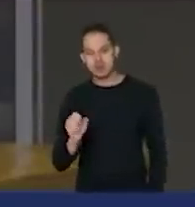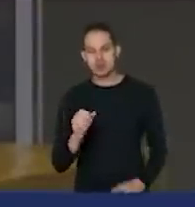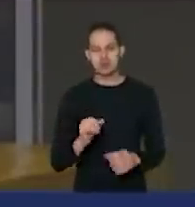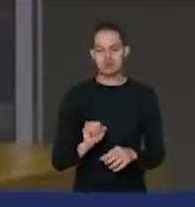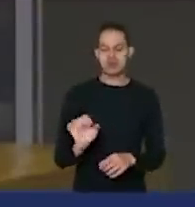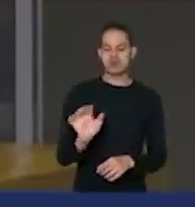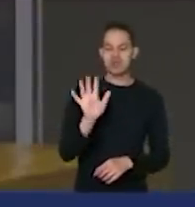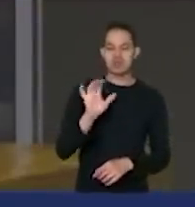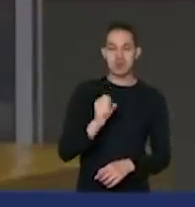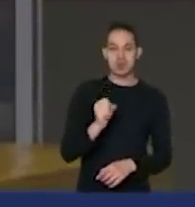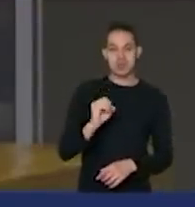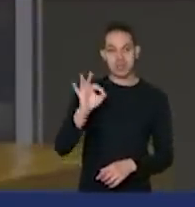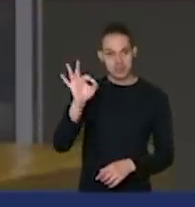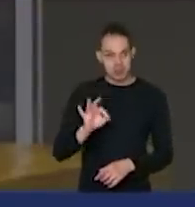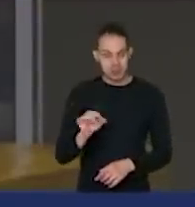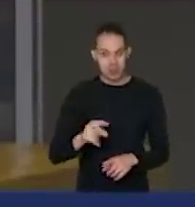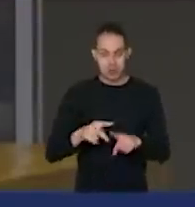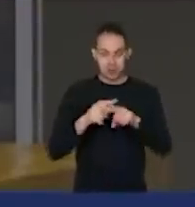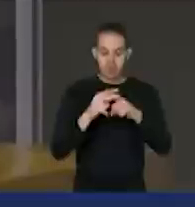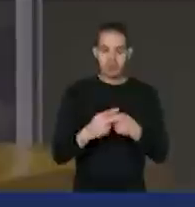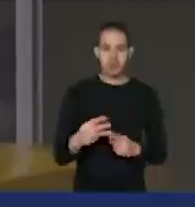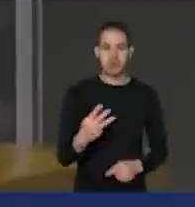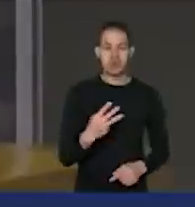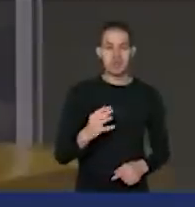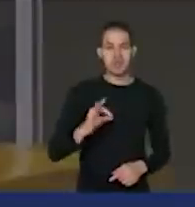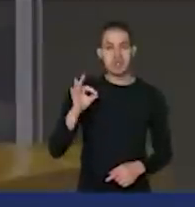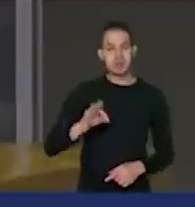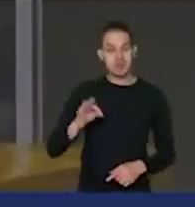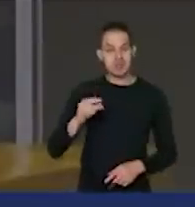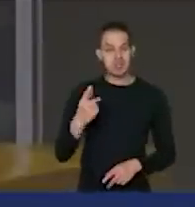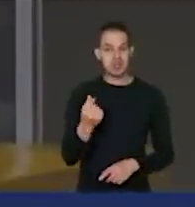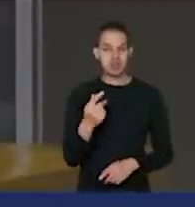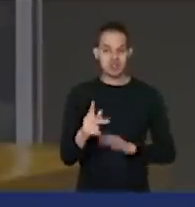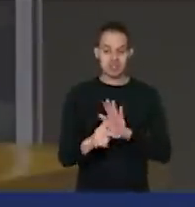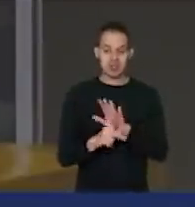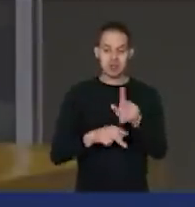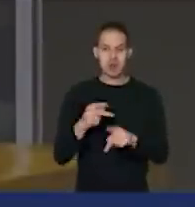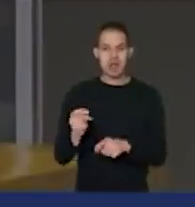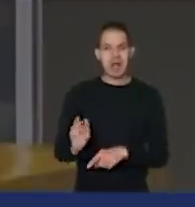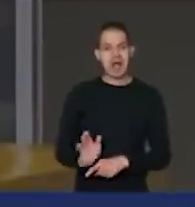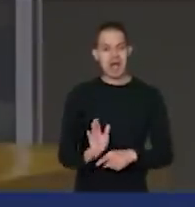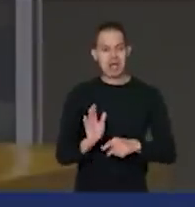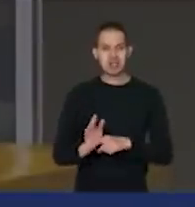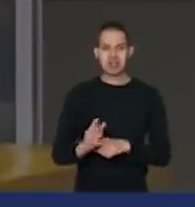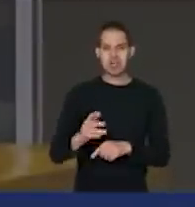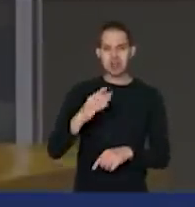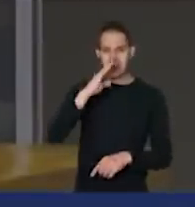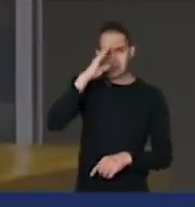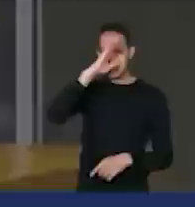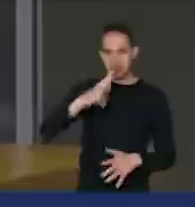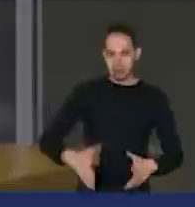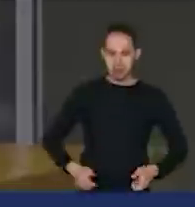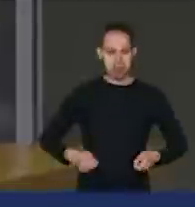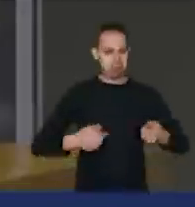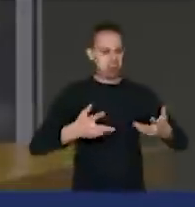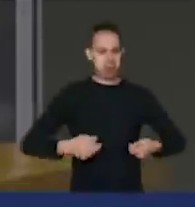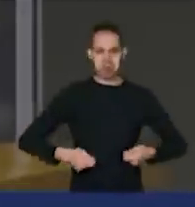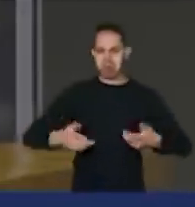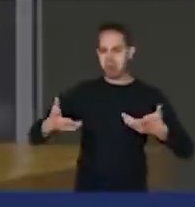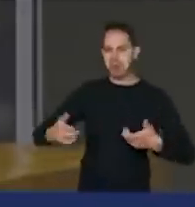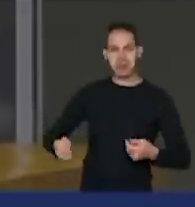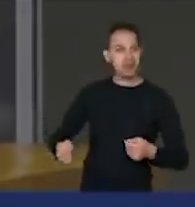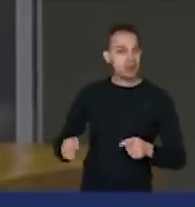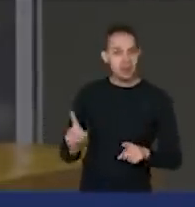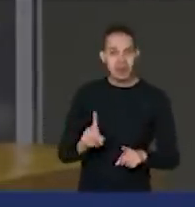reajuste de 30% com dinheiro da própria população. Não é favor, não, presidente da República, não está tirando do próprio bolso fazendo doação. É dinheiro público do pagador